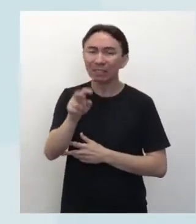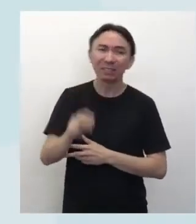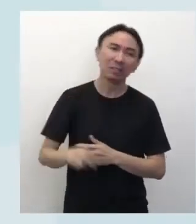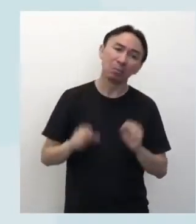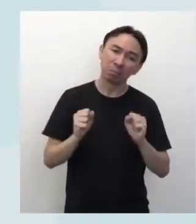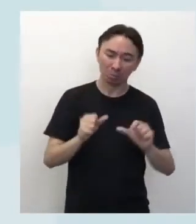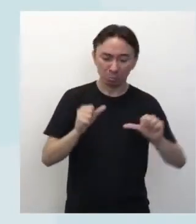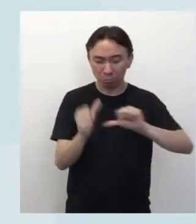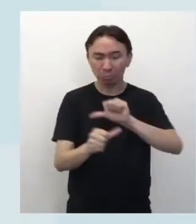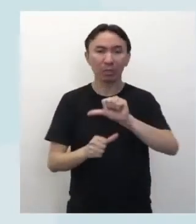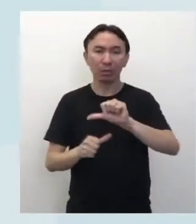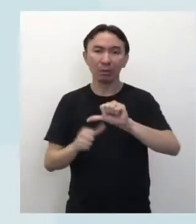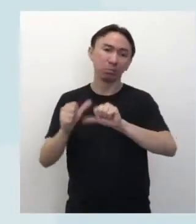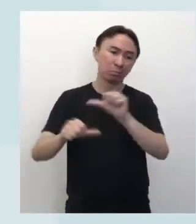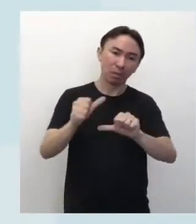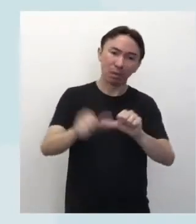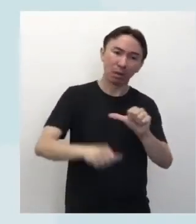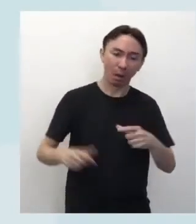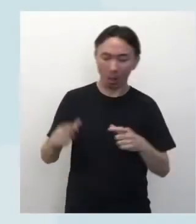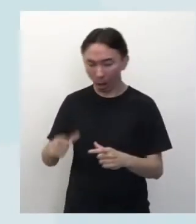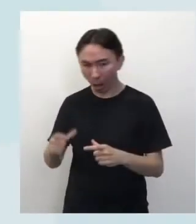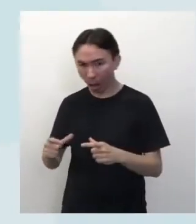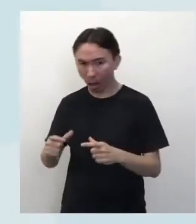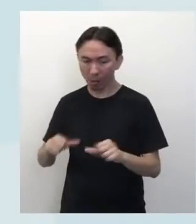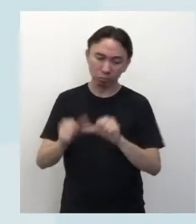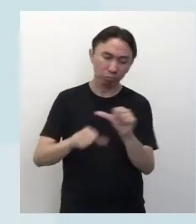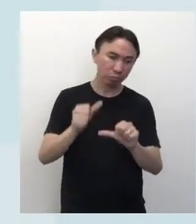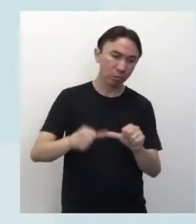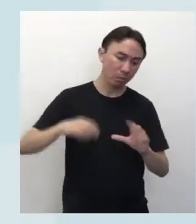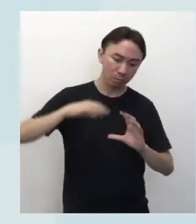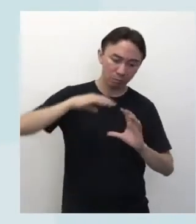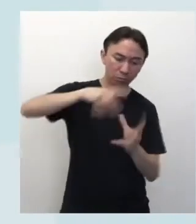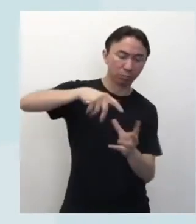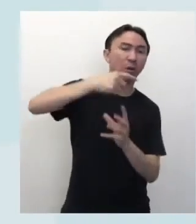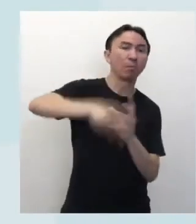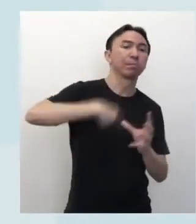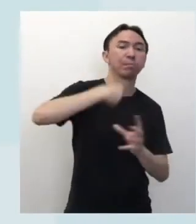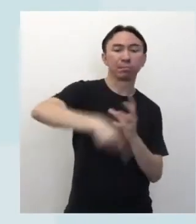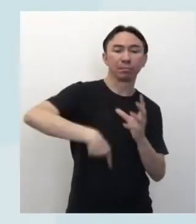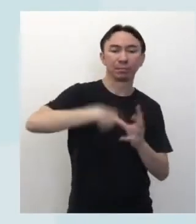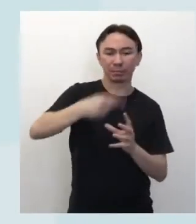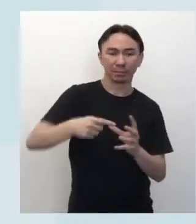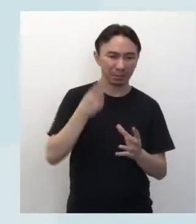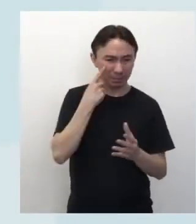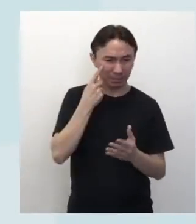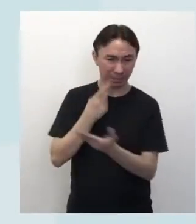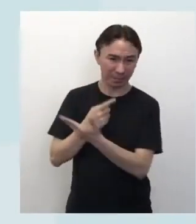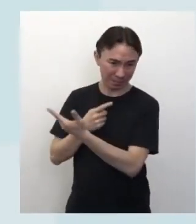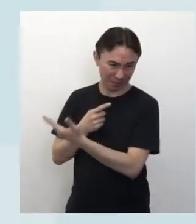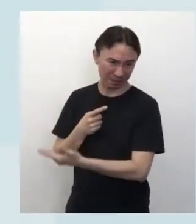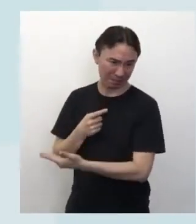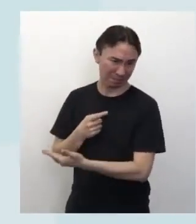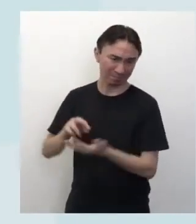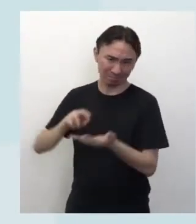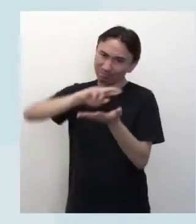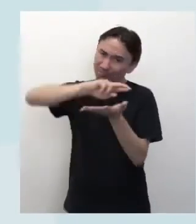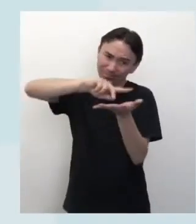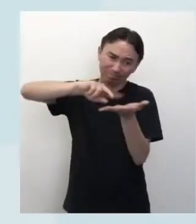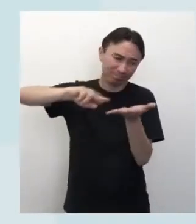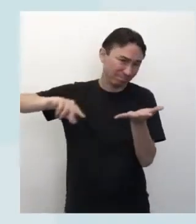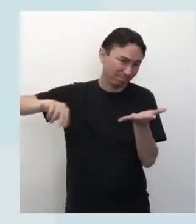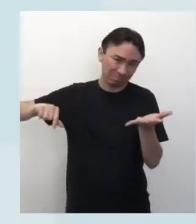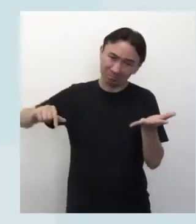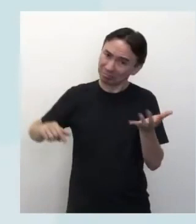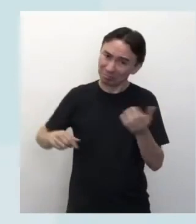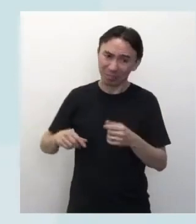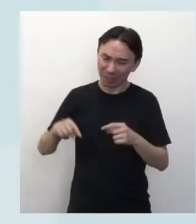local, regional e mundial, né? Até a imagem aí mostra, né, vários tipos aí de paisagens que nós temos aí, né,